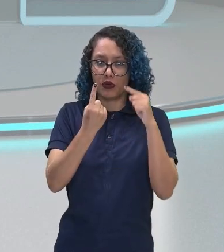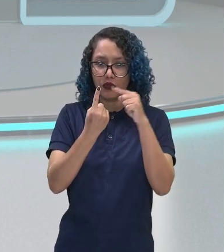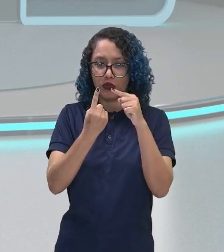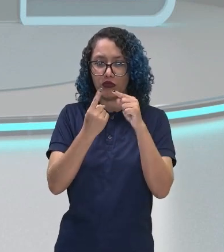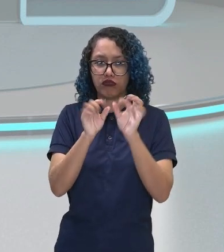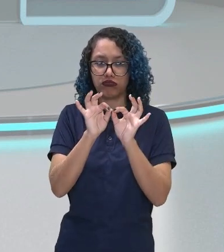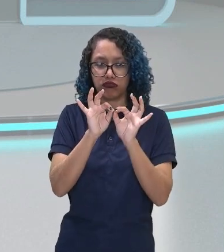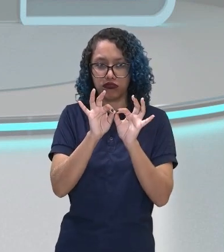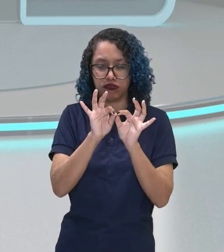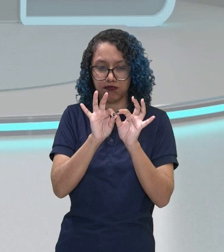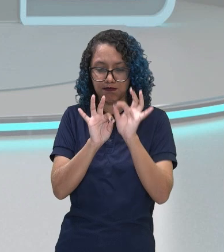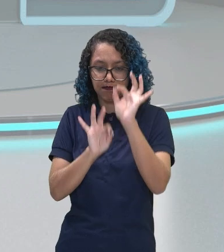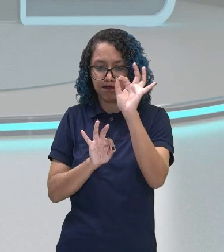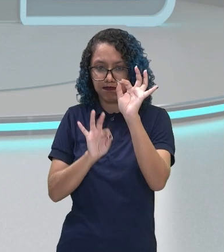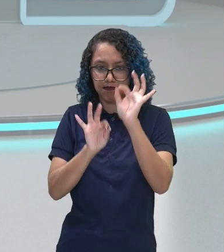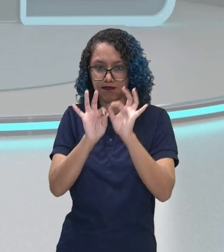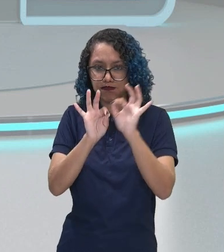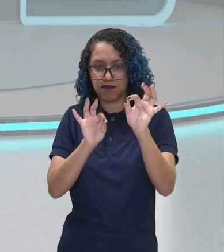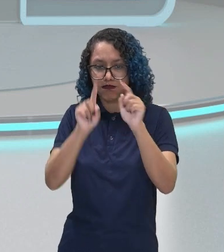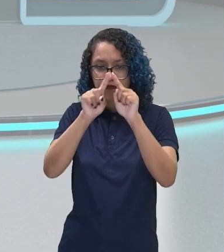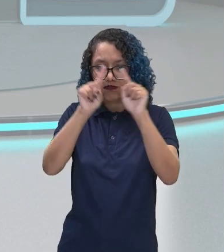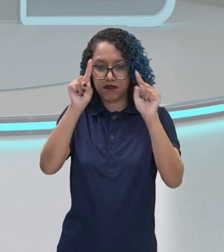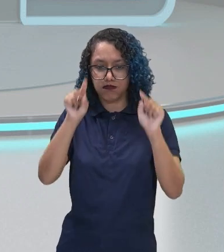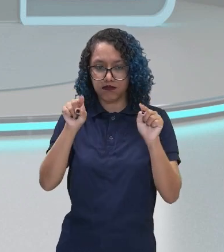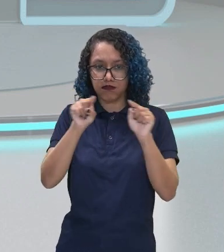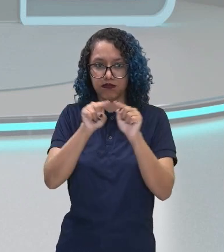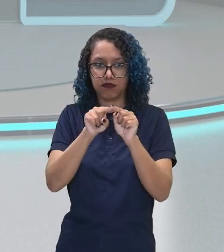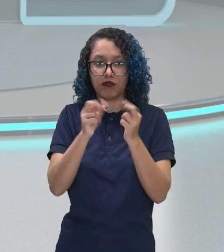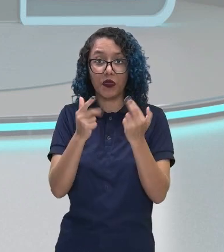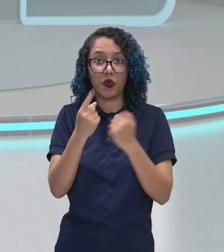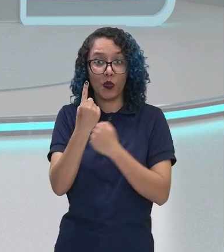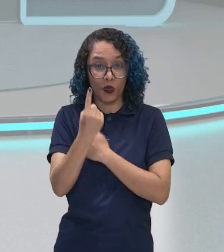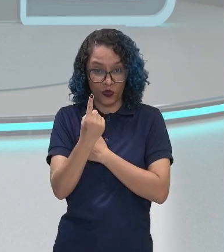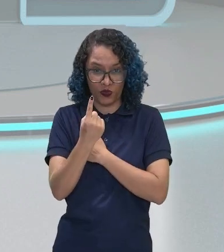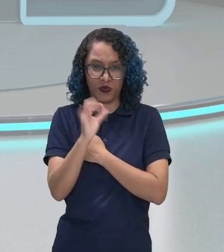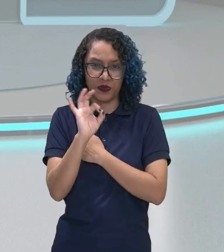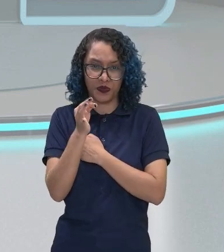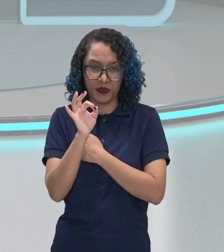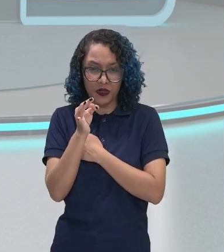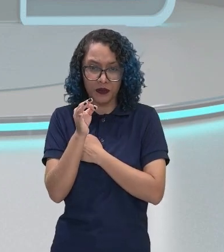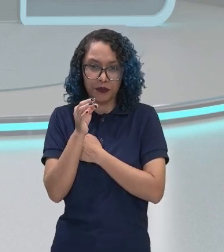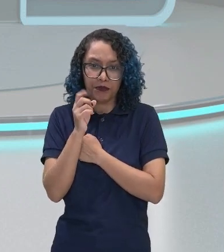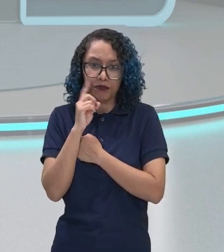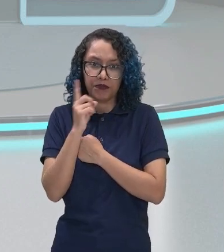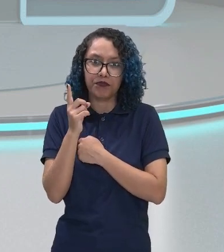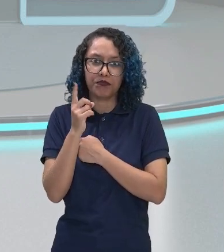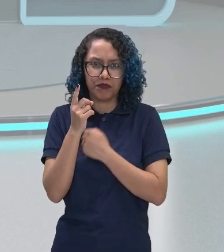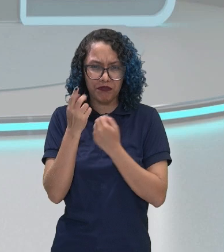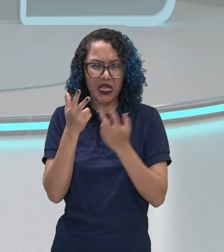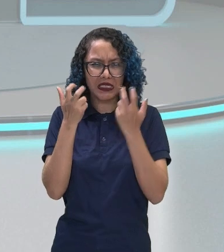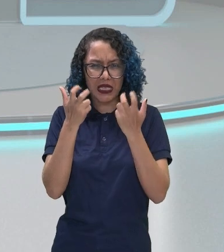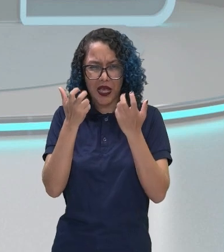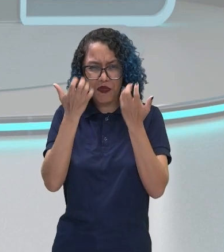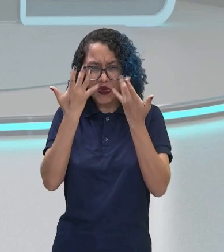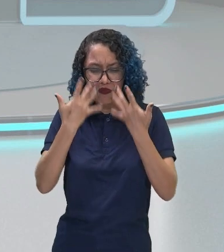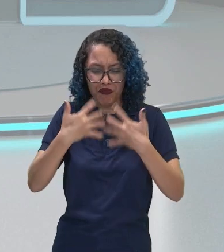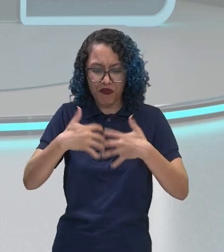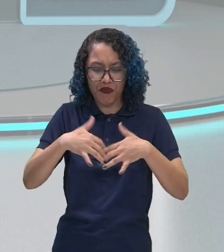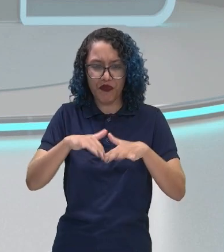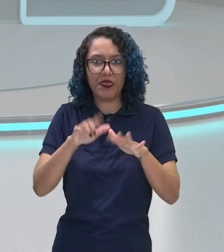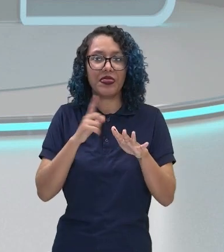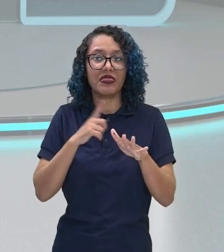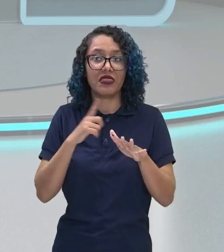largura do primeiro quadrado terão o valor de 1. Olha só a harmonia. Em